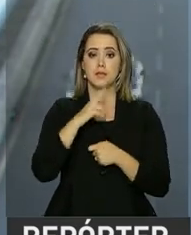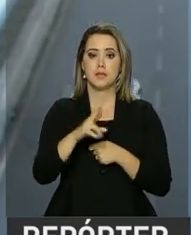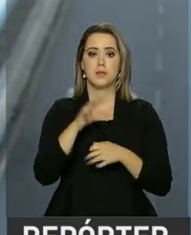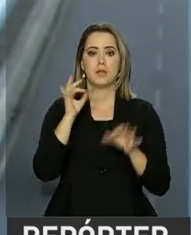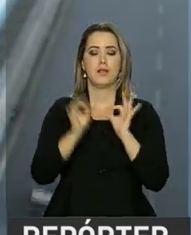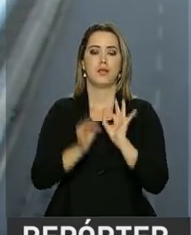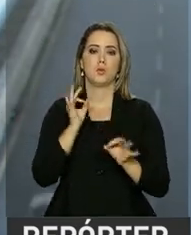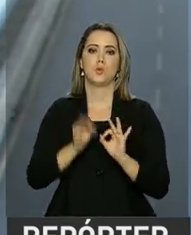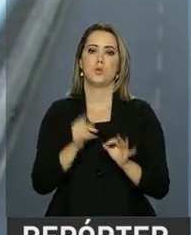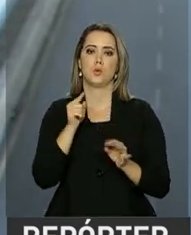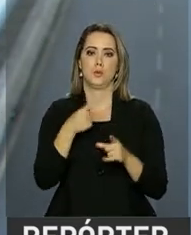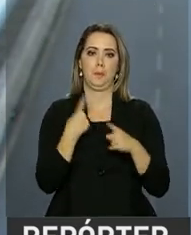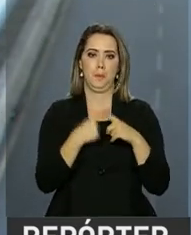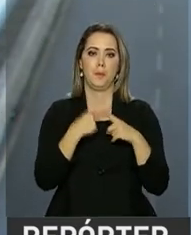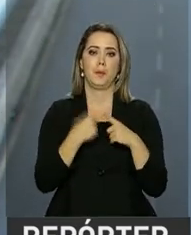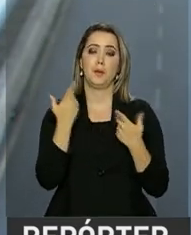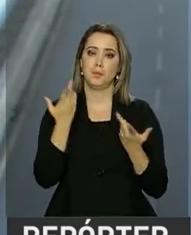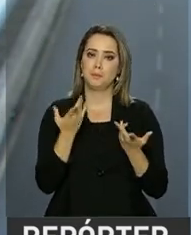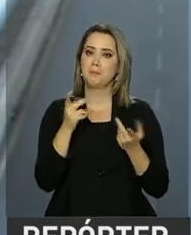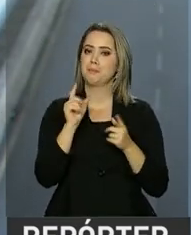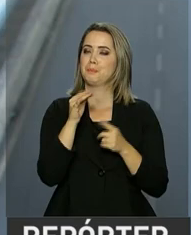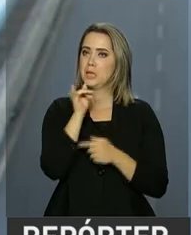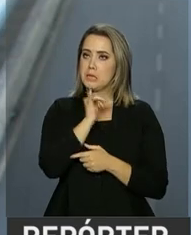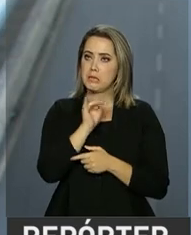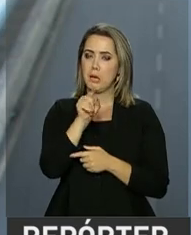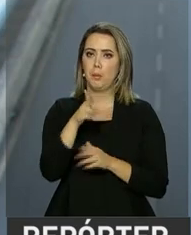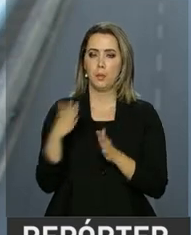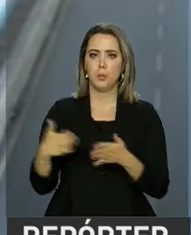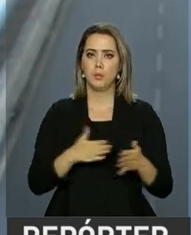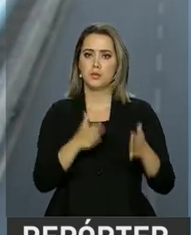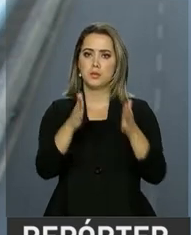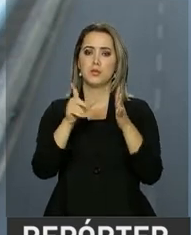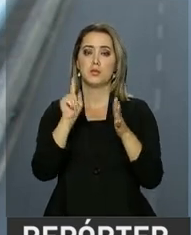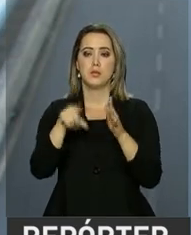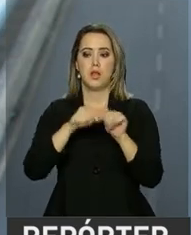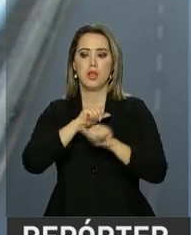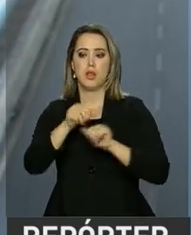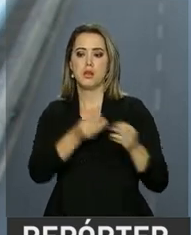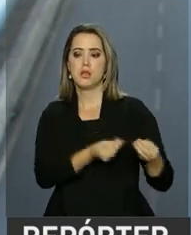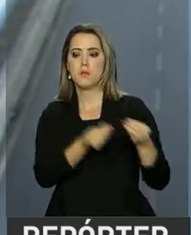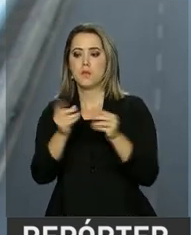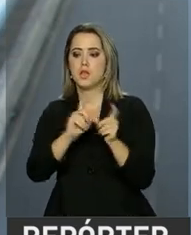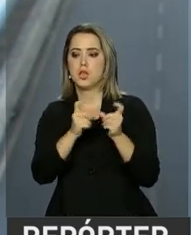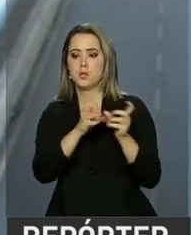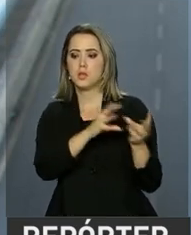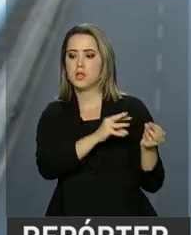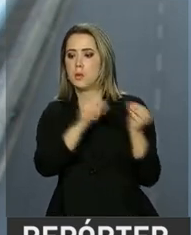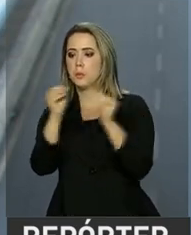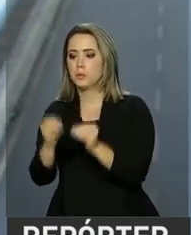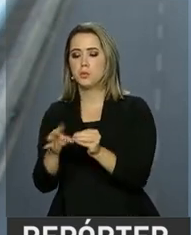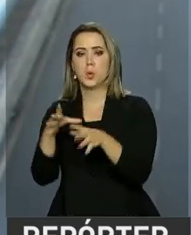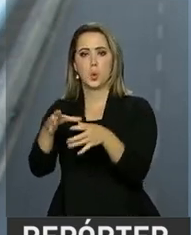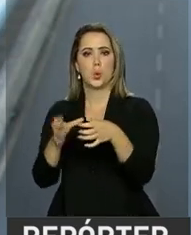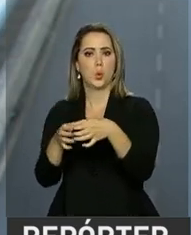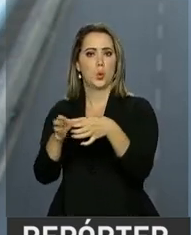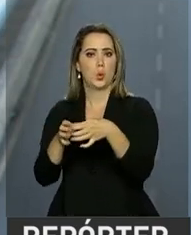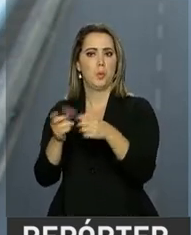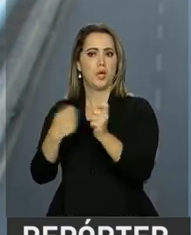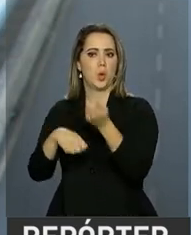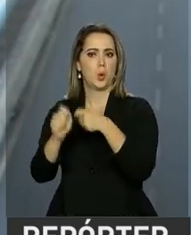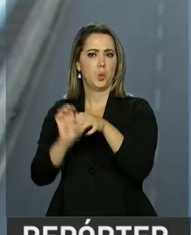justiça isso pode ocorrer por exemplo numa rodovia que foi transferida para a exploração de um grupo